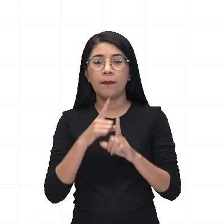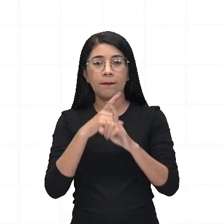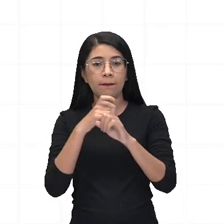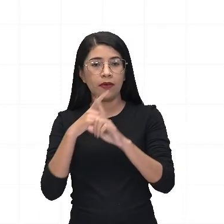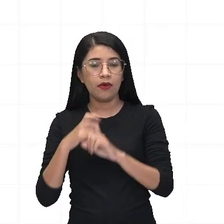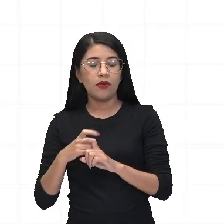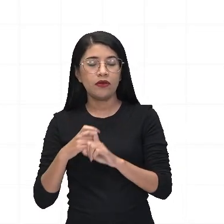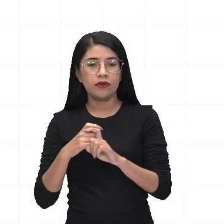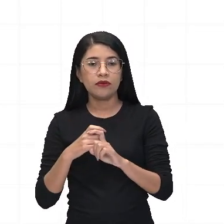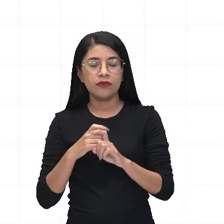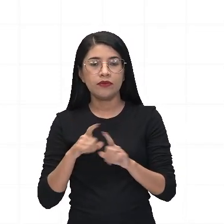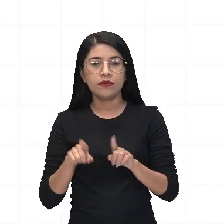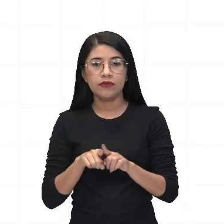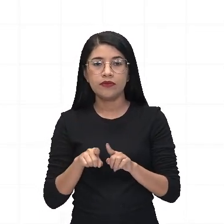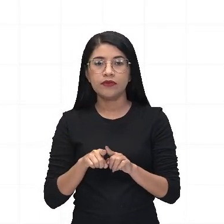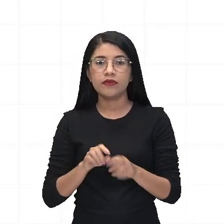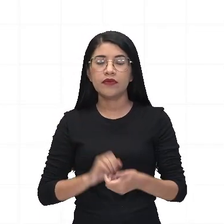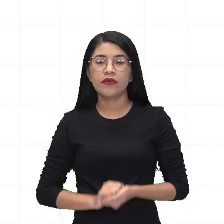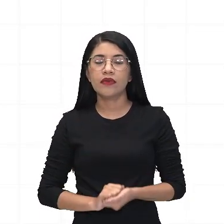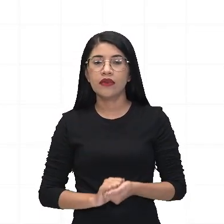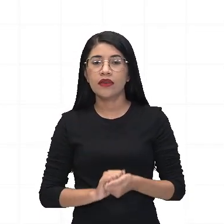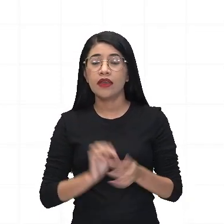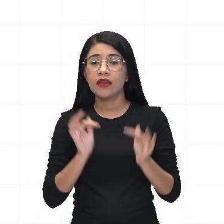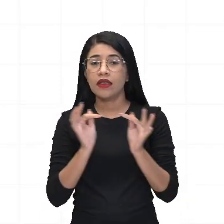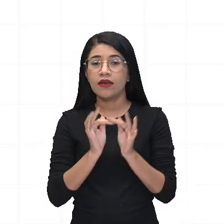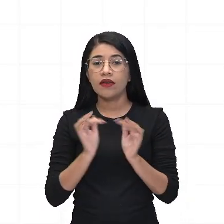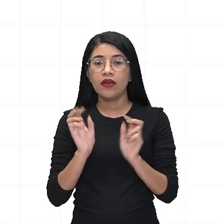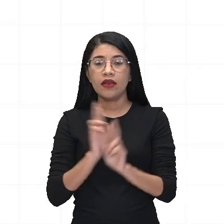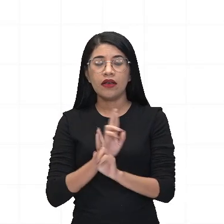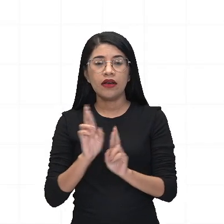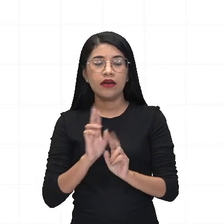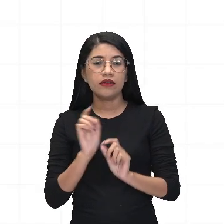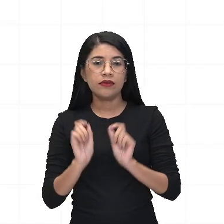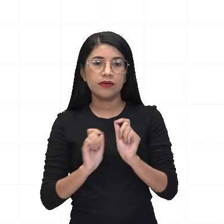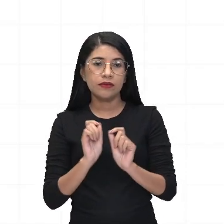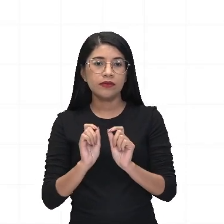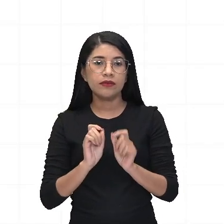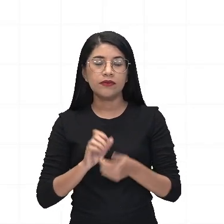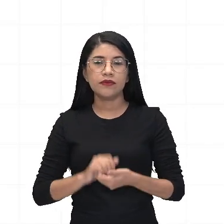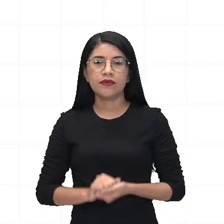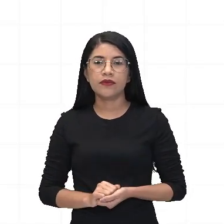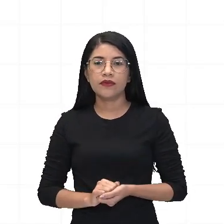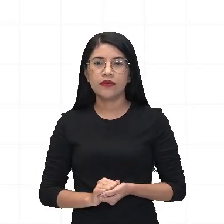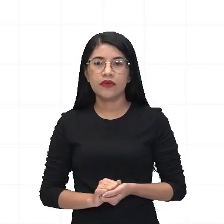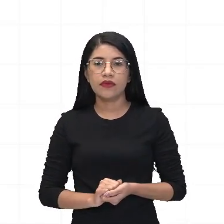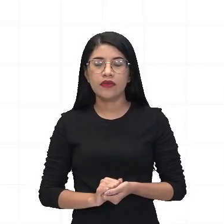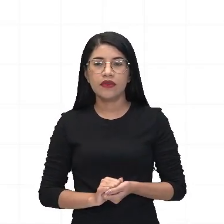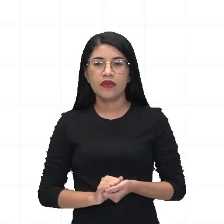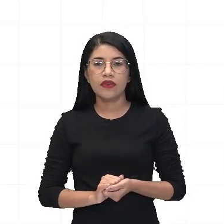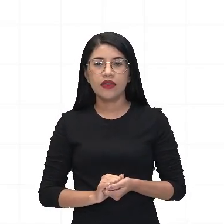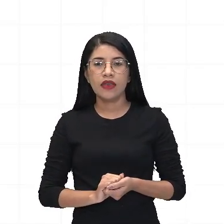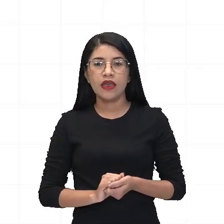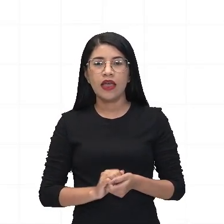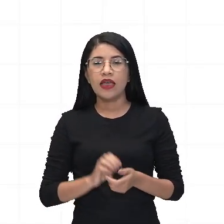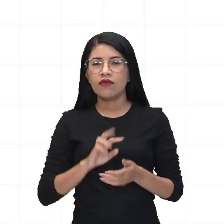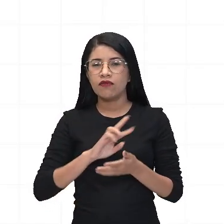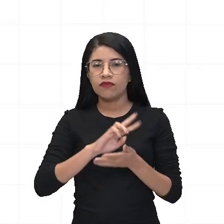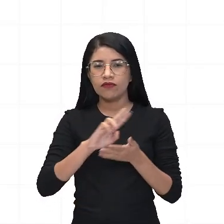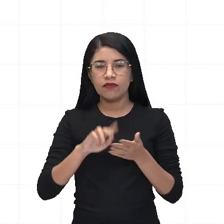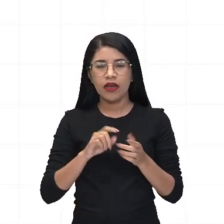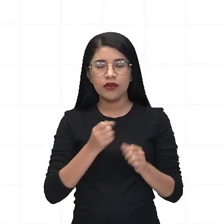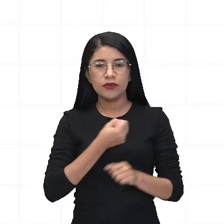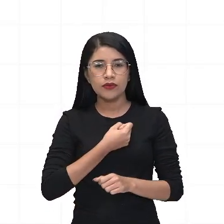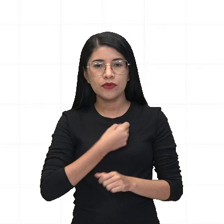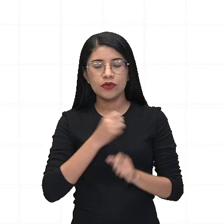do primeiro grau e a função vai ser uma correspondência entre as variáveis de uma equação. Então